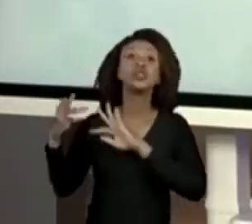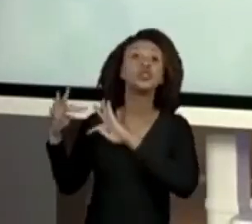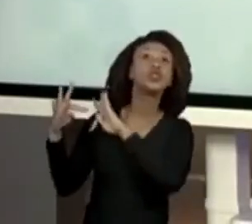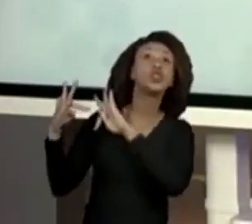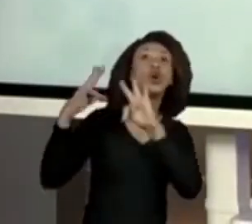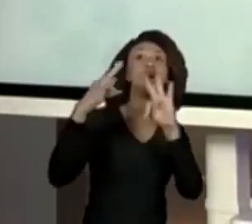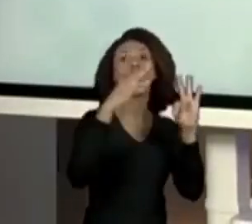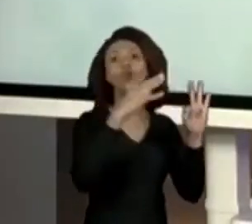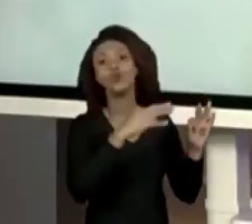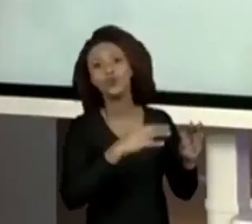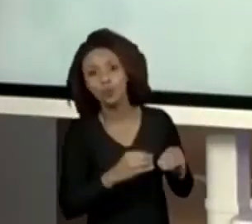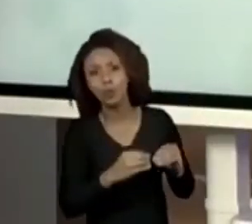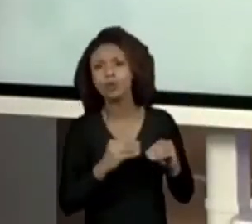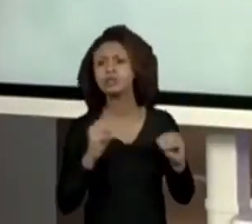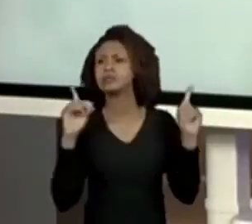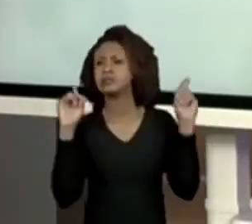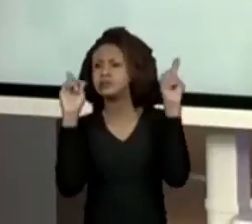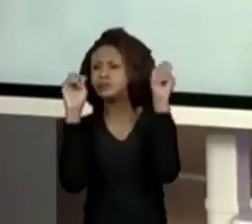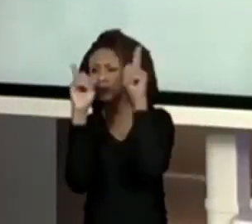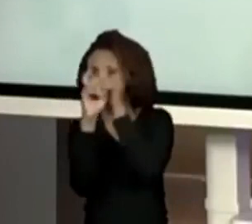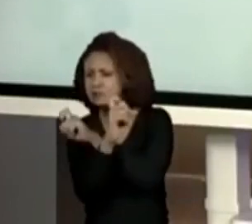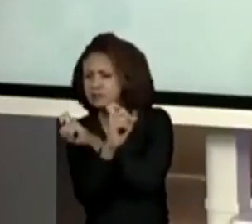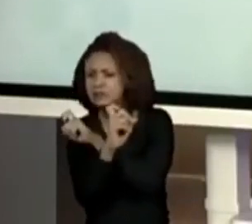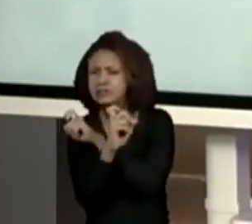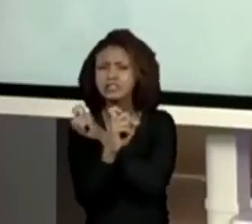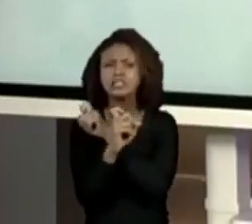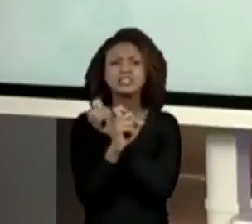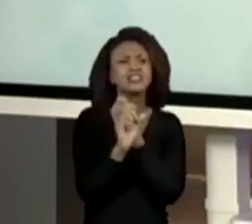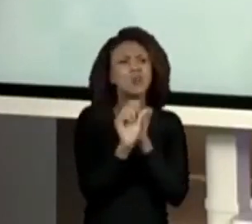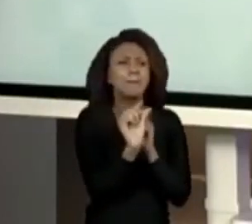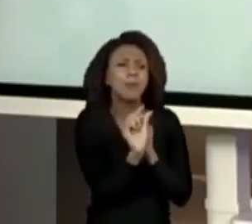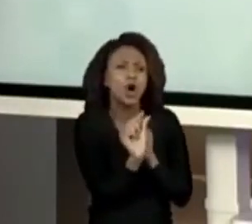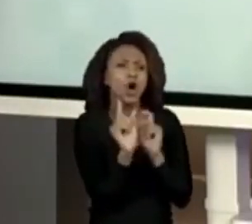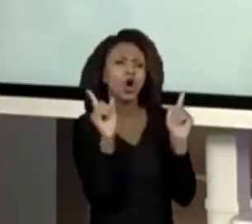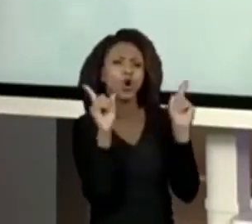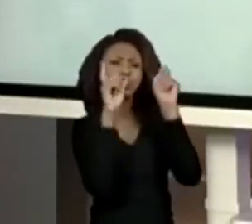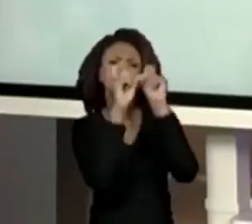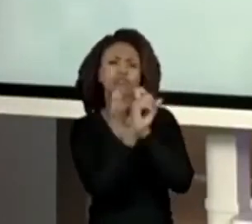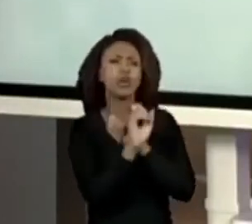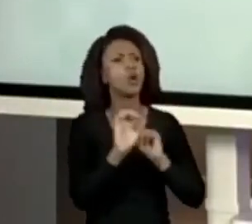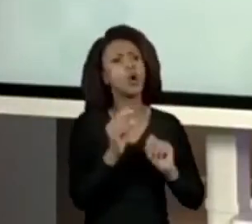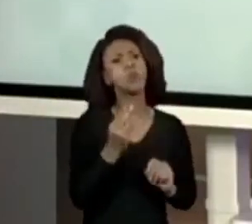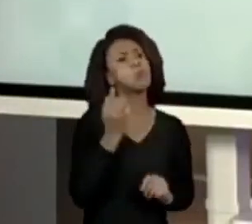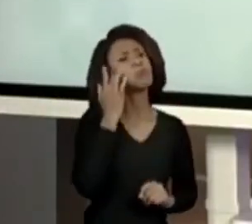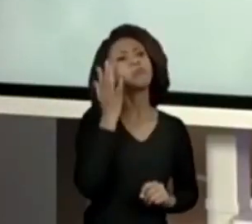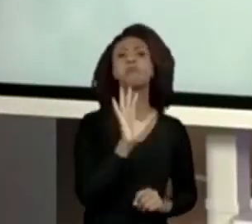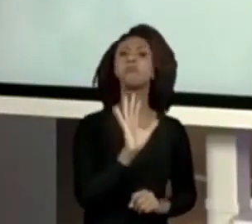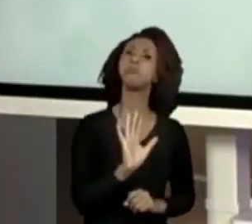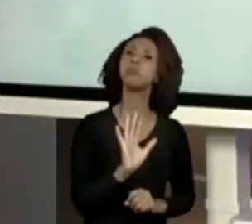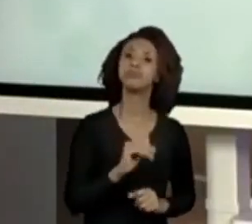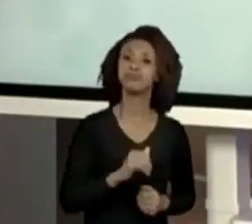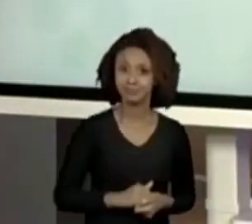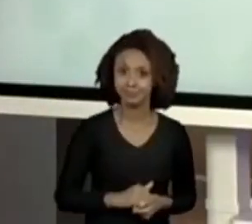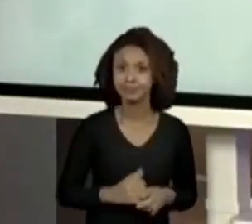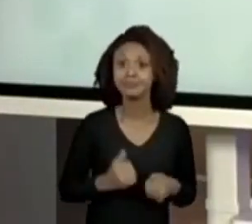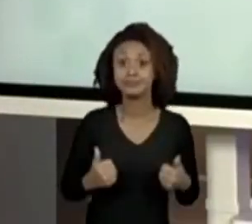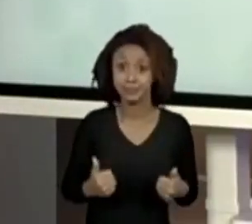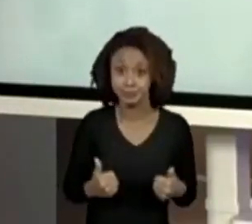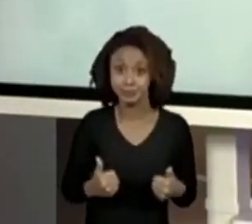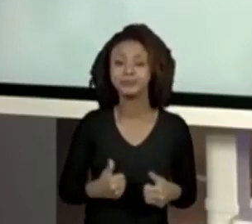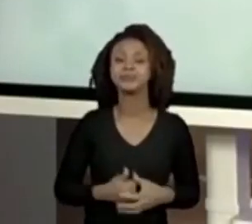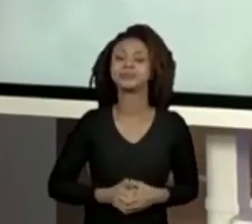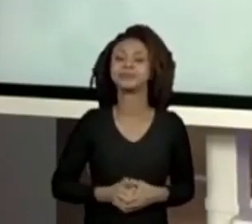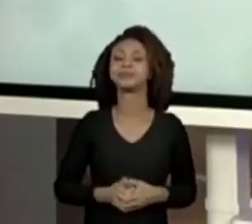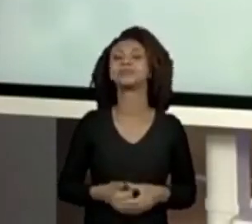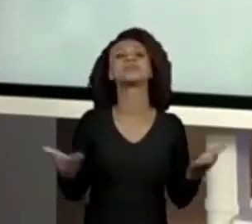aí. Quem está com muita dificuldade, quem está só com um pouquinho de dificuldade, ou quem não está com dificuldade nenhuma, tudo bem? Então